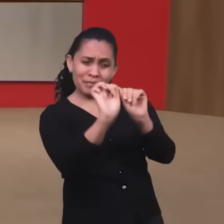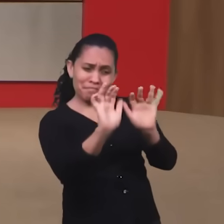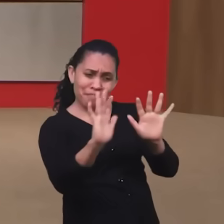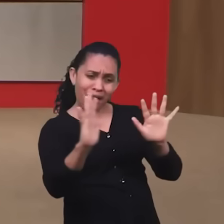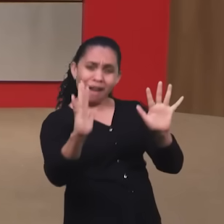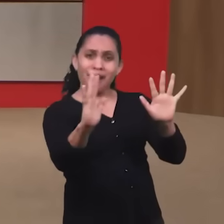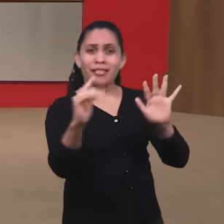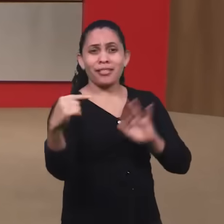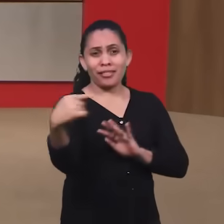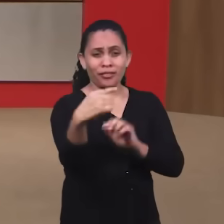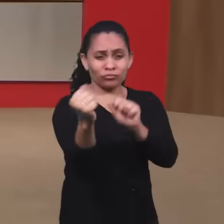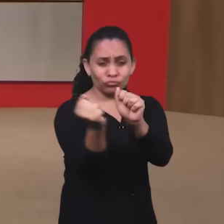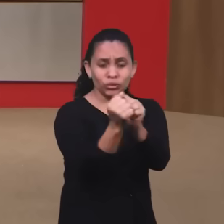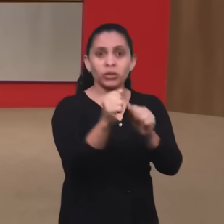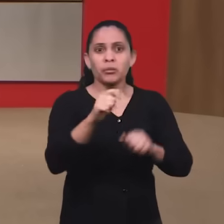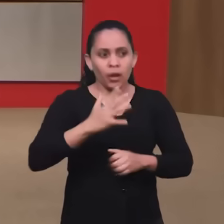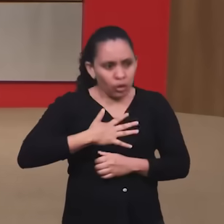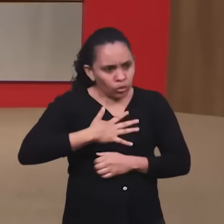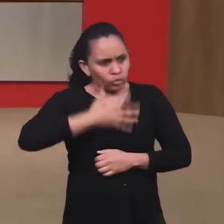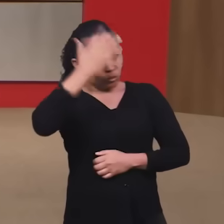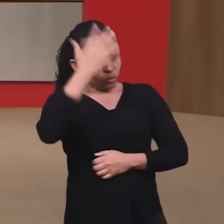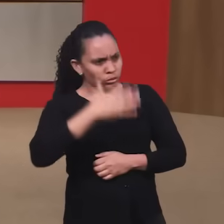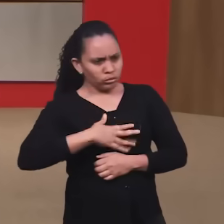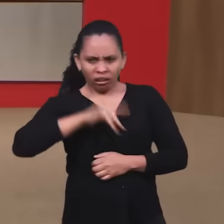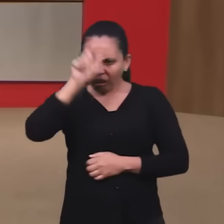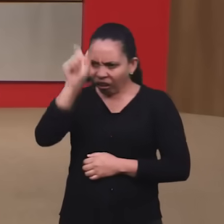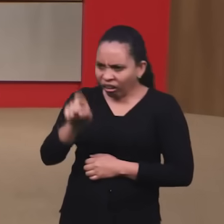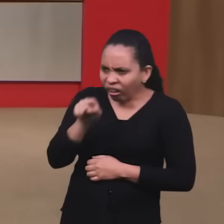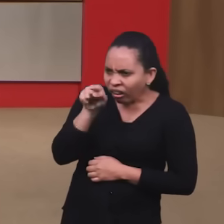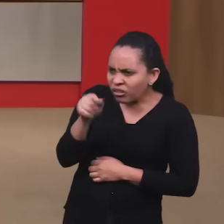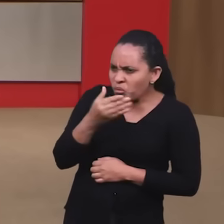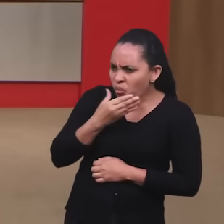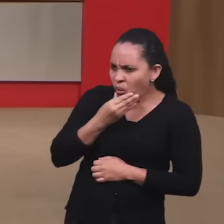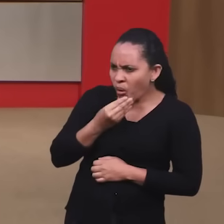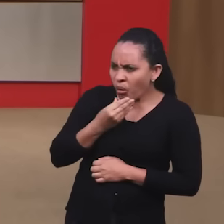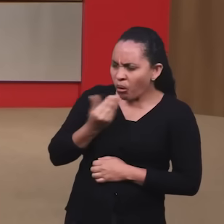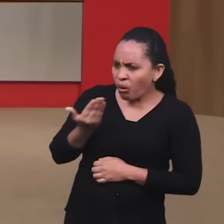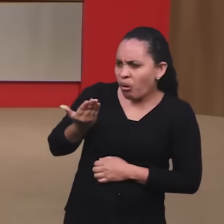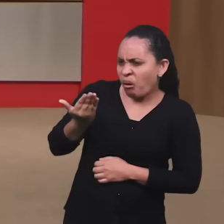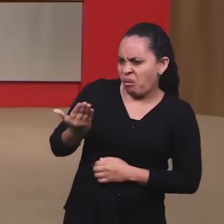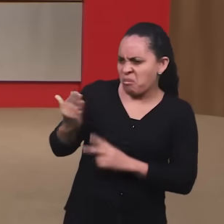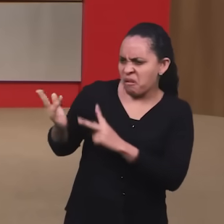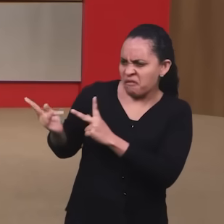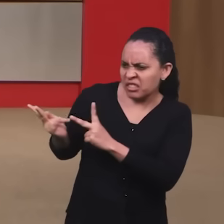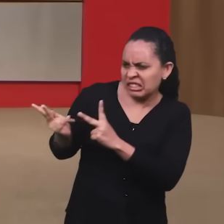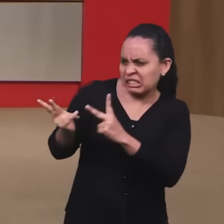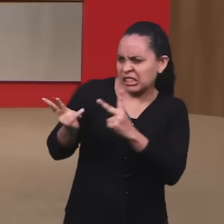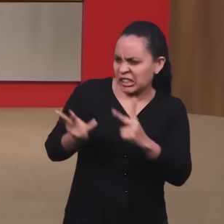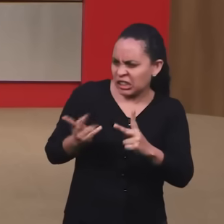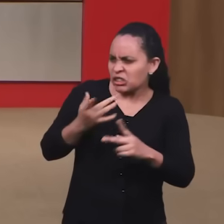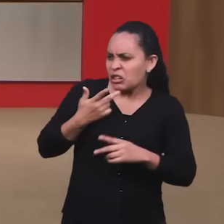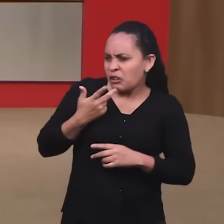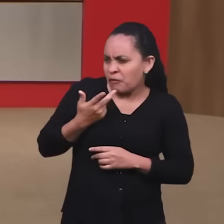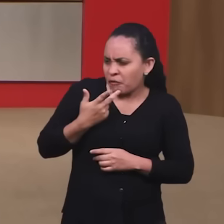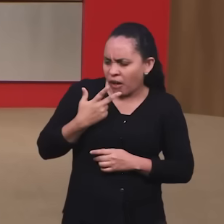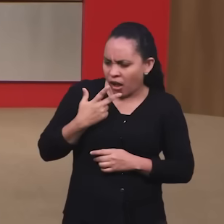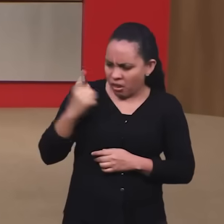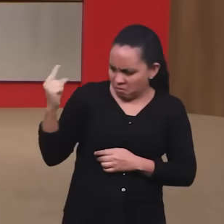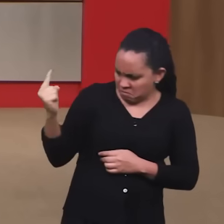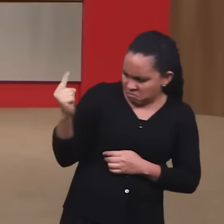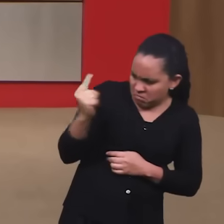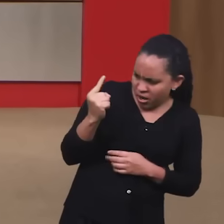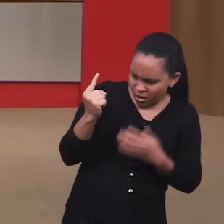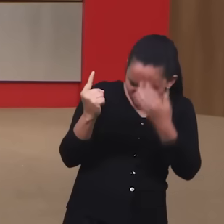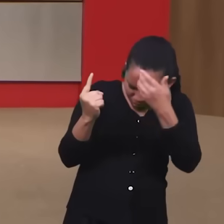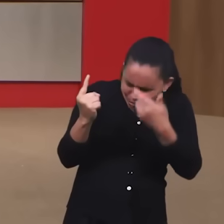que a rodeavam devem ter tomado um susto. Que é esse forasteiro que de repente chega perto de